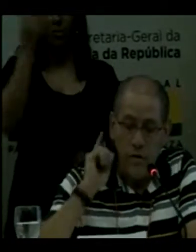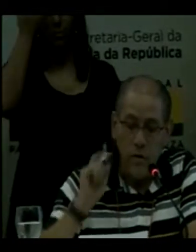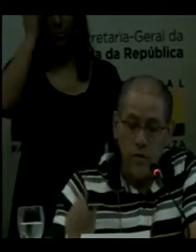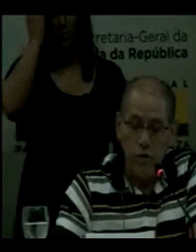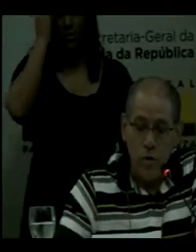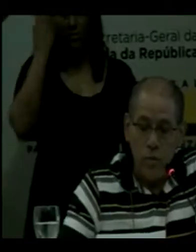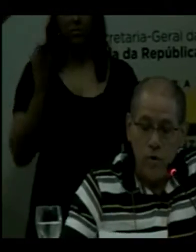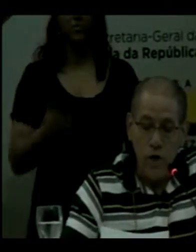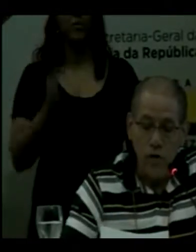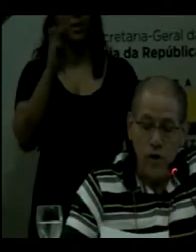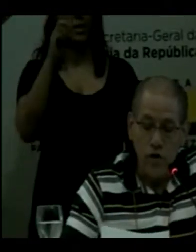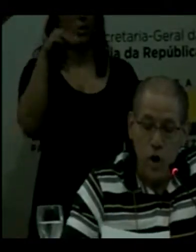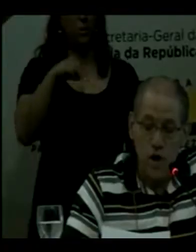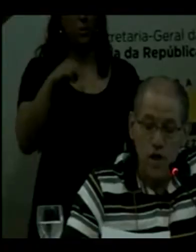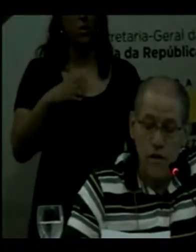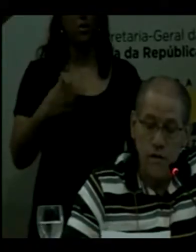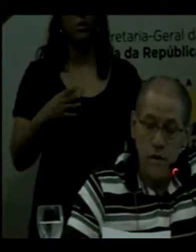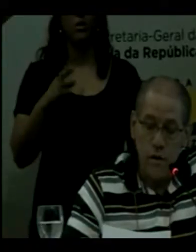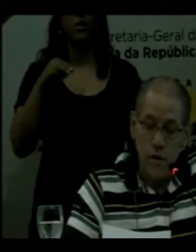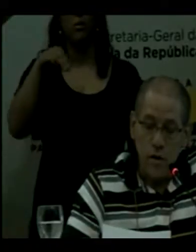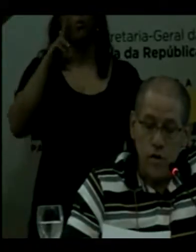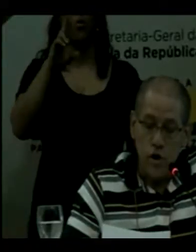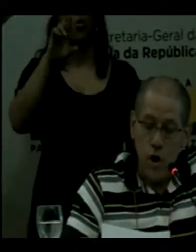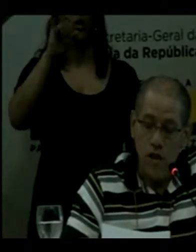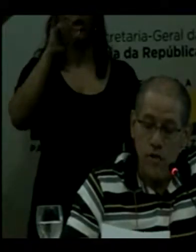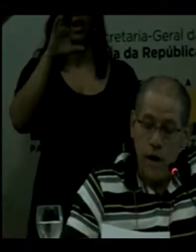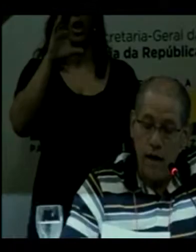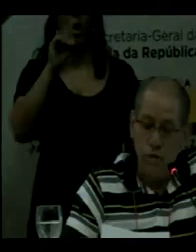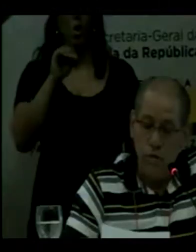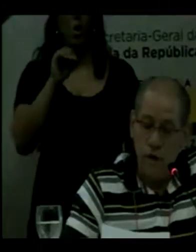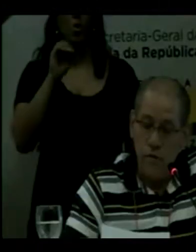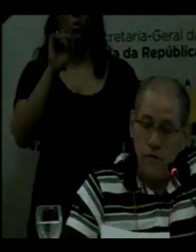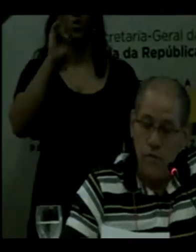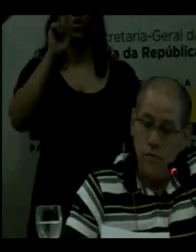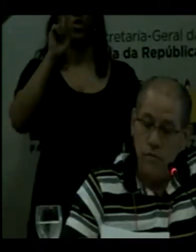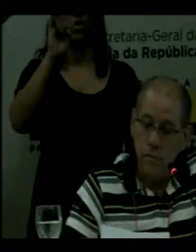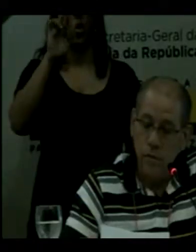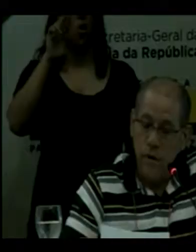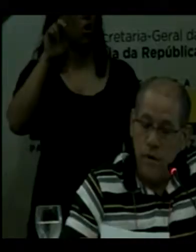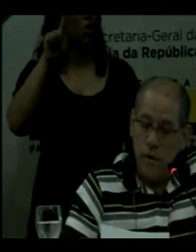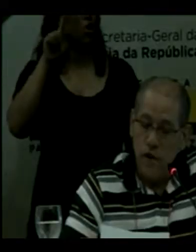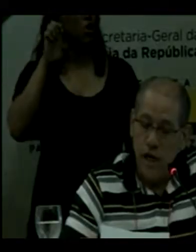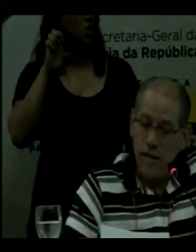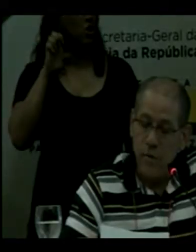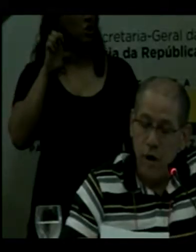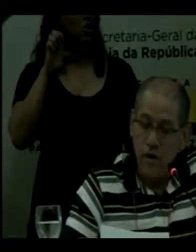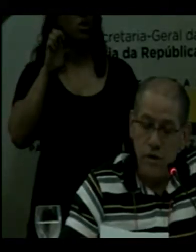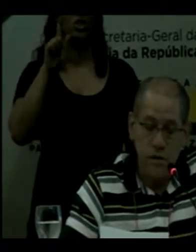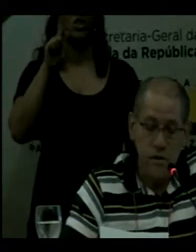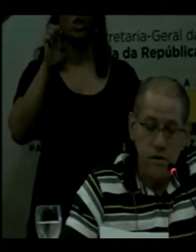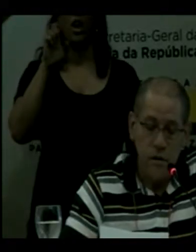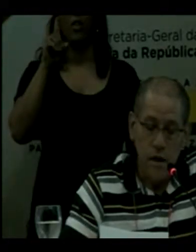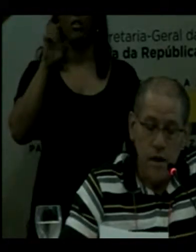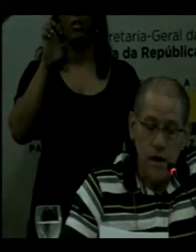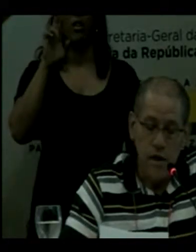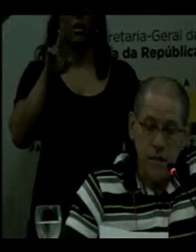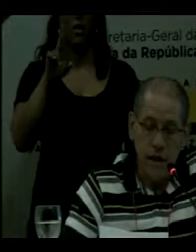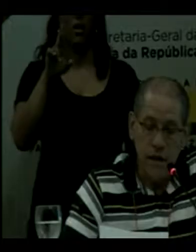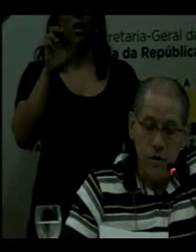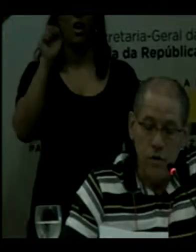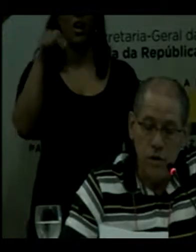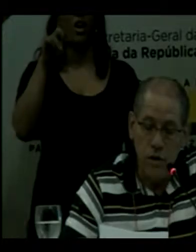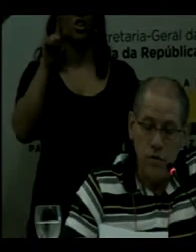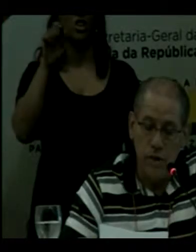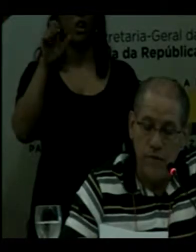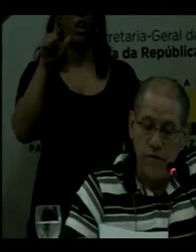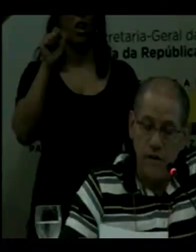Tá, 5 minutos. Murilo Diniz Rocha, Jorge Eduardo Durão, Gete Borges, Ângela